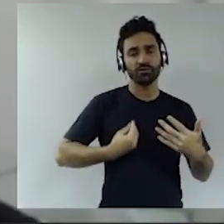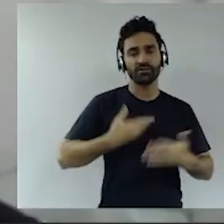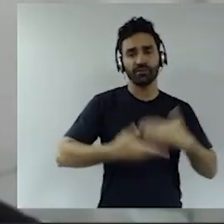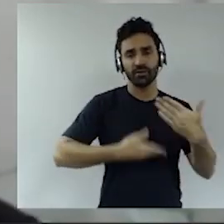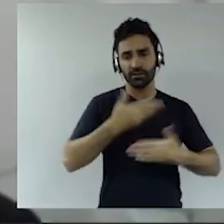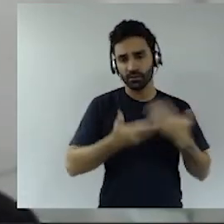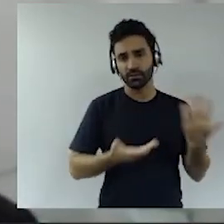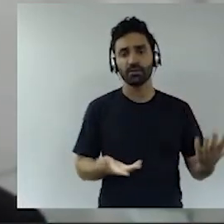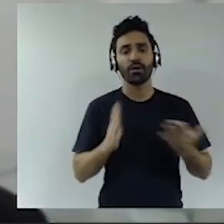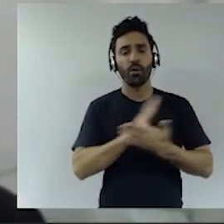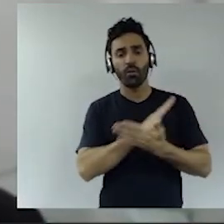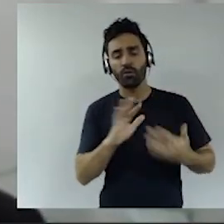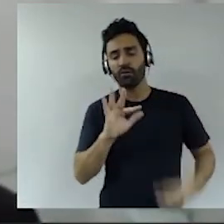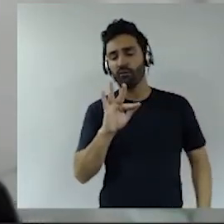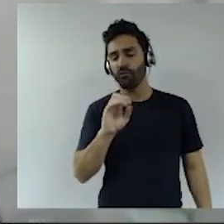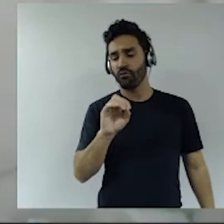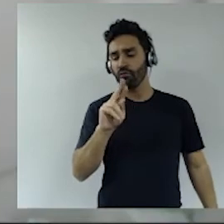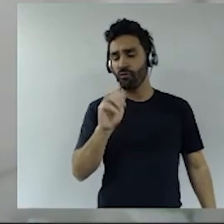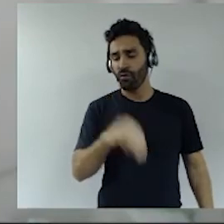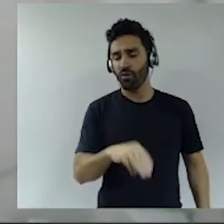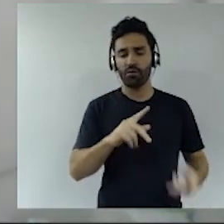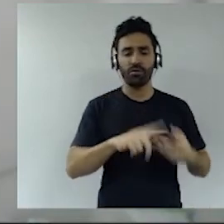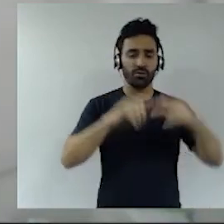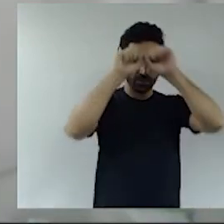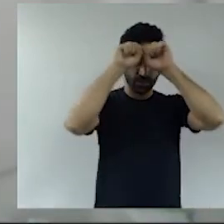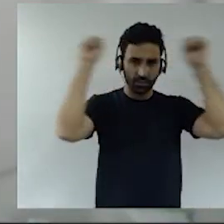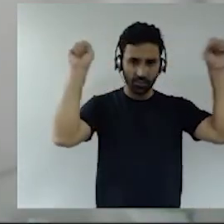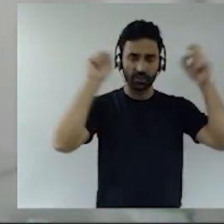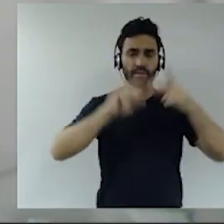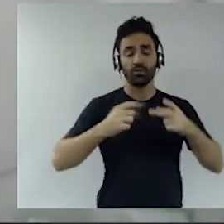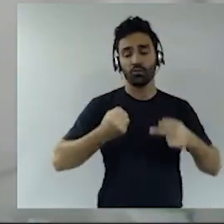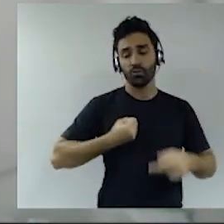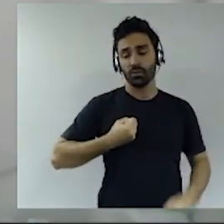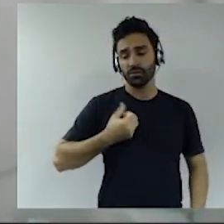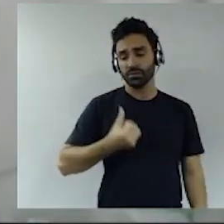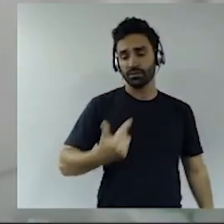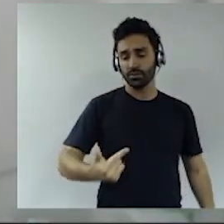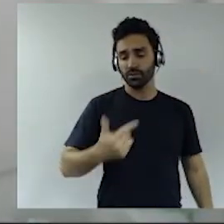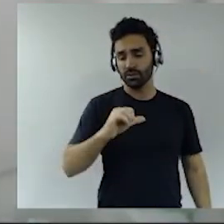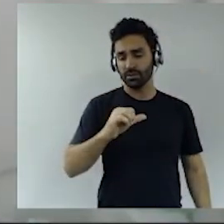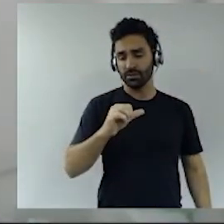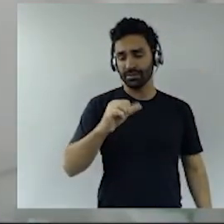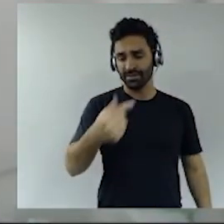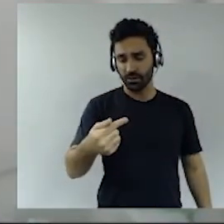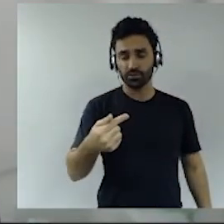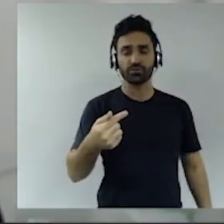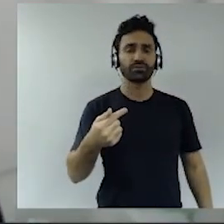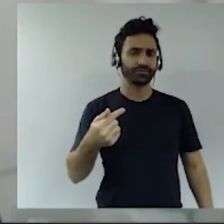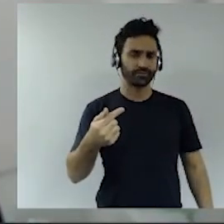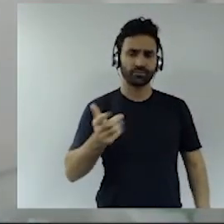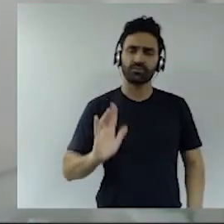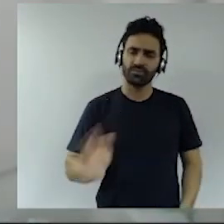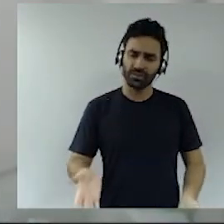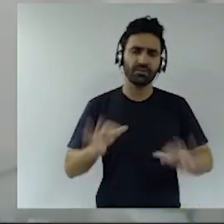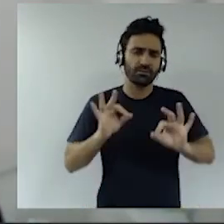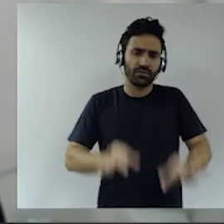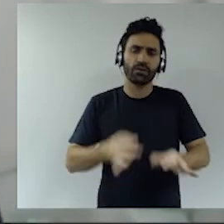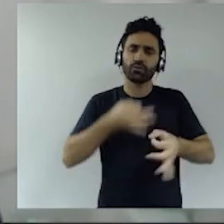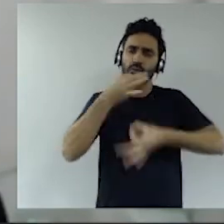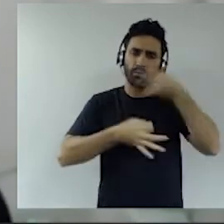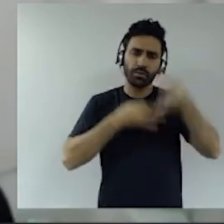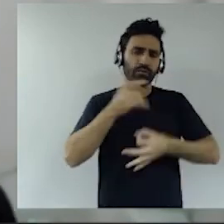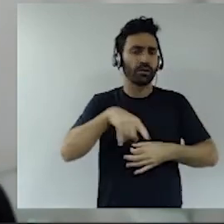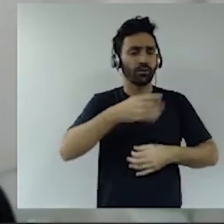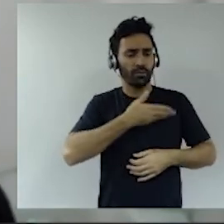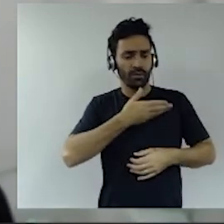em fóruns e tribunais, com as resoluções 62 e 67, também comentadas pelo colega